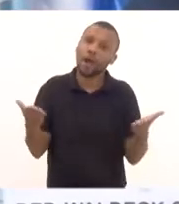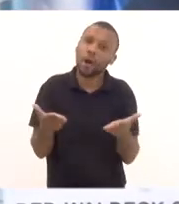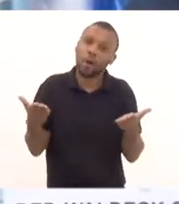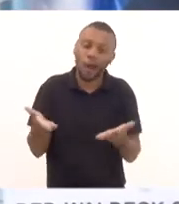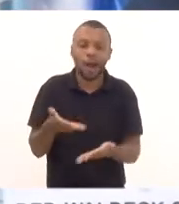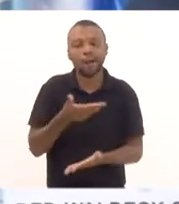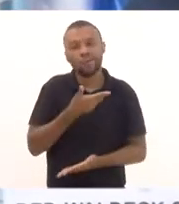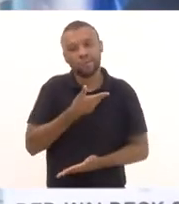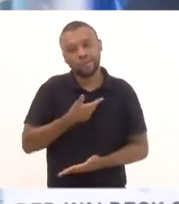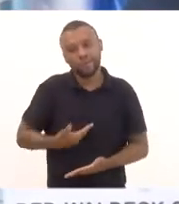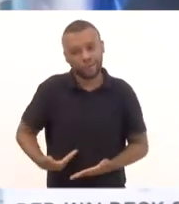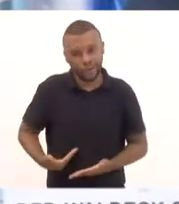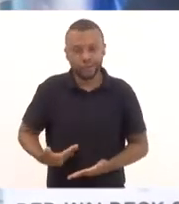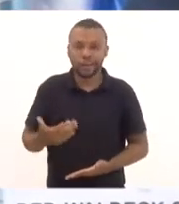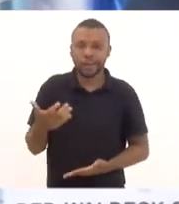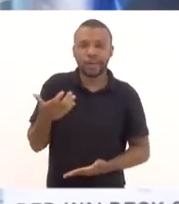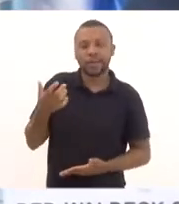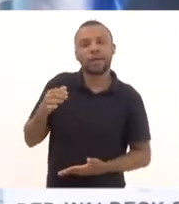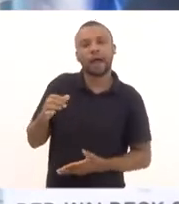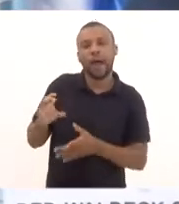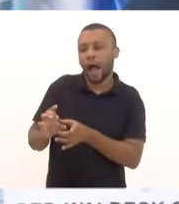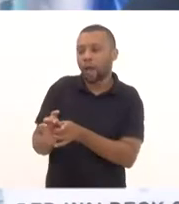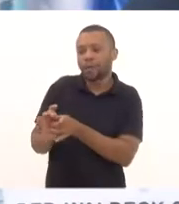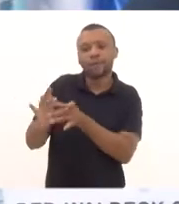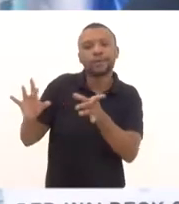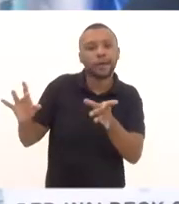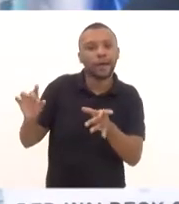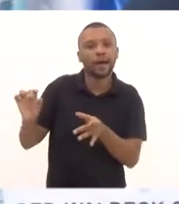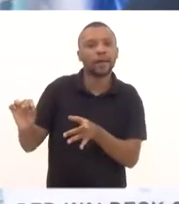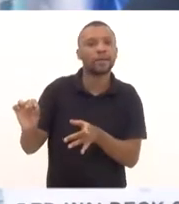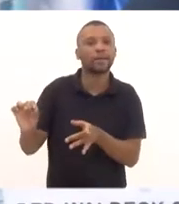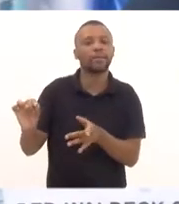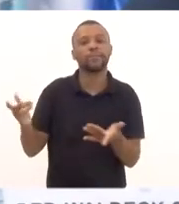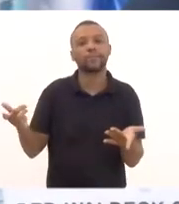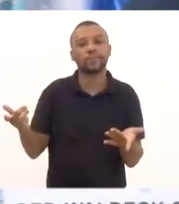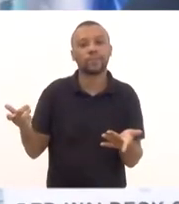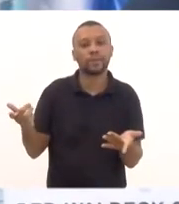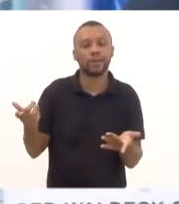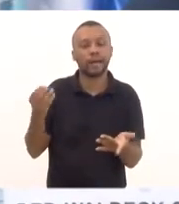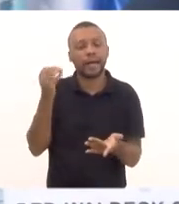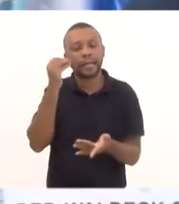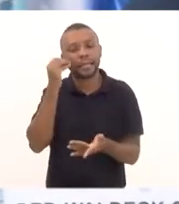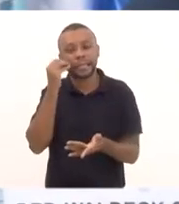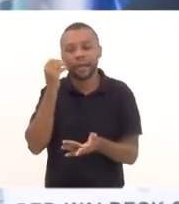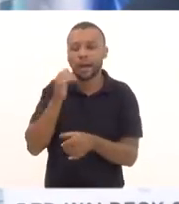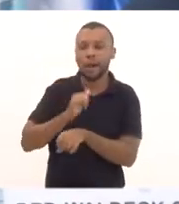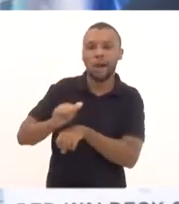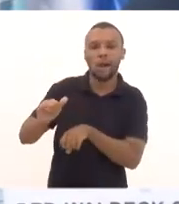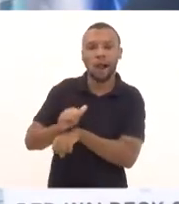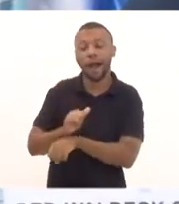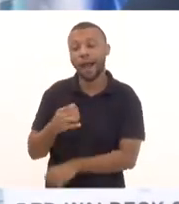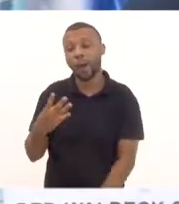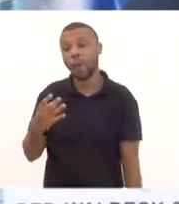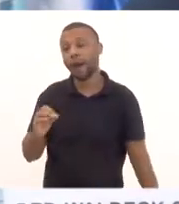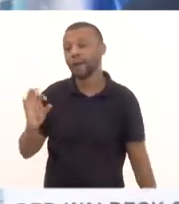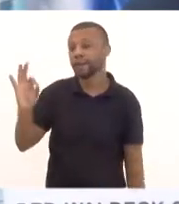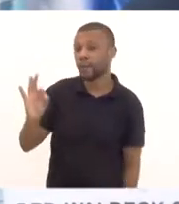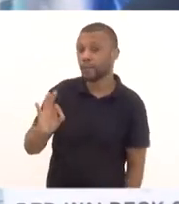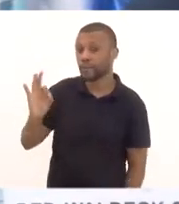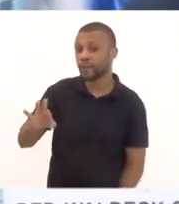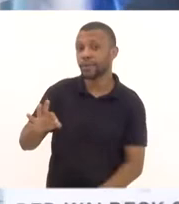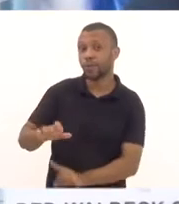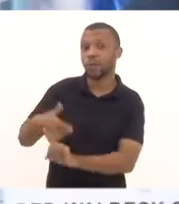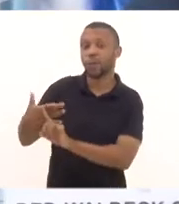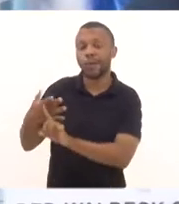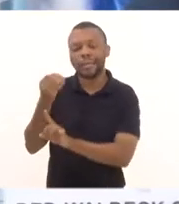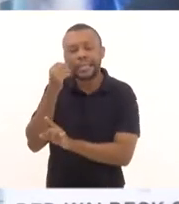estado queremos já através da gestão já autorizou aquele que nem um bobo né botar o bode na sala vamos botar quarenta por cento que depois